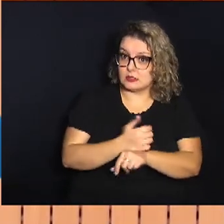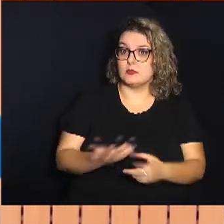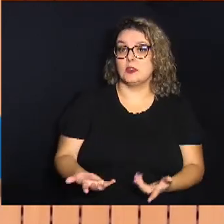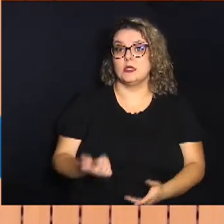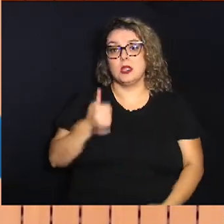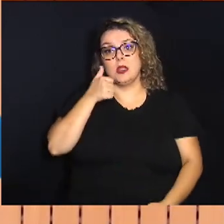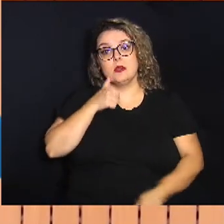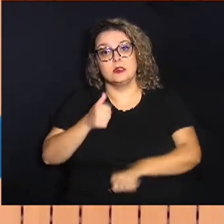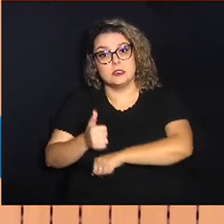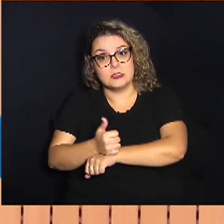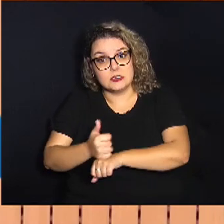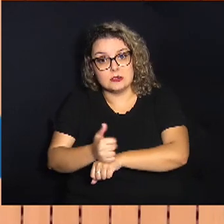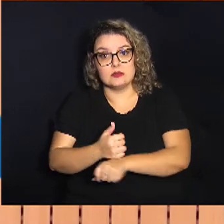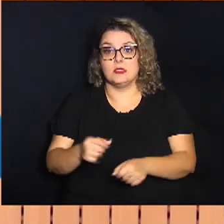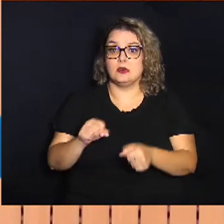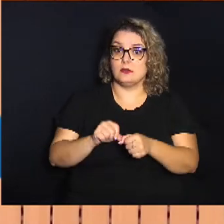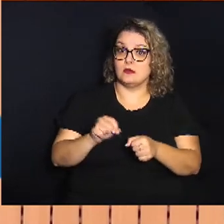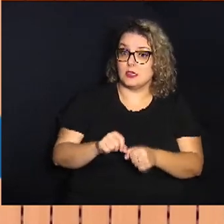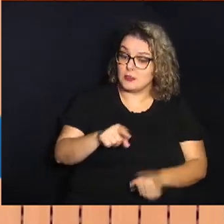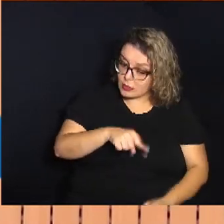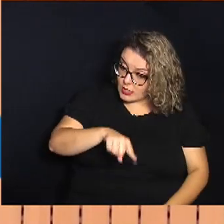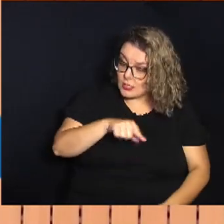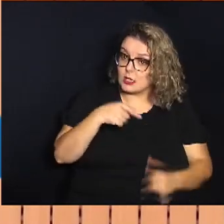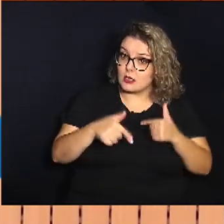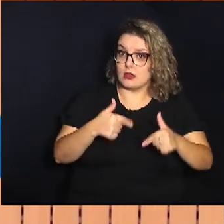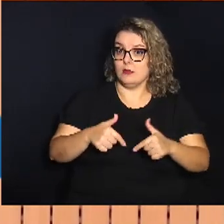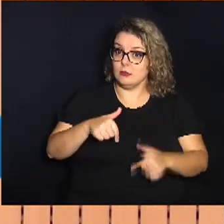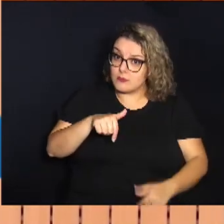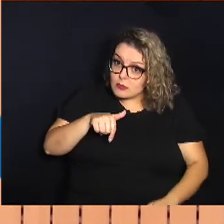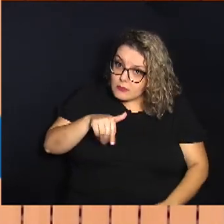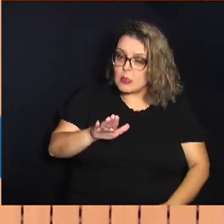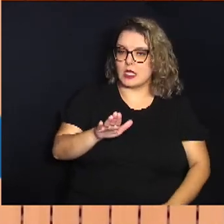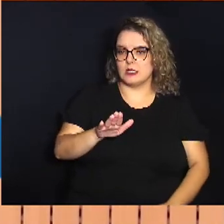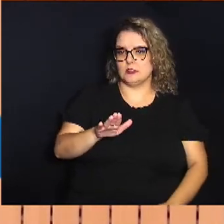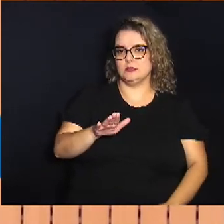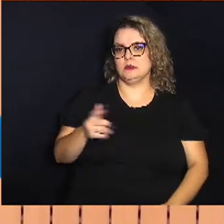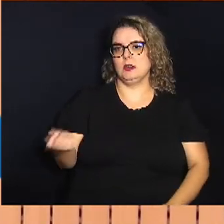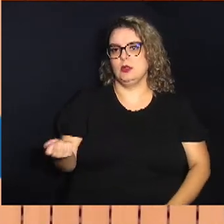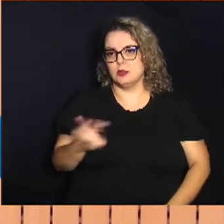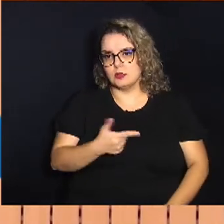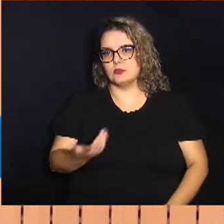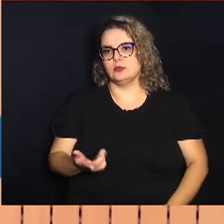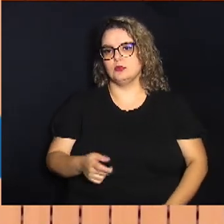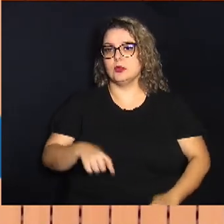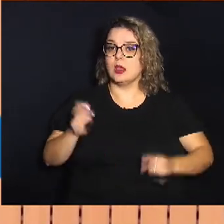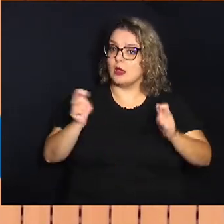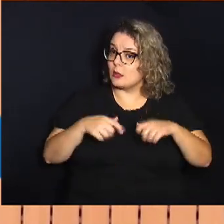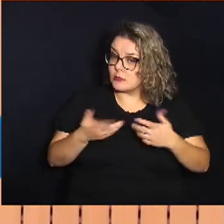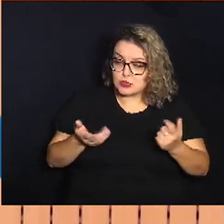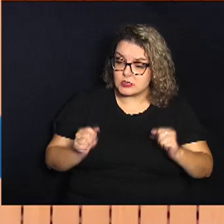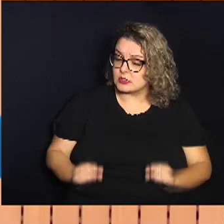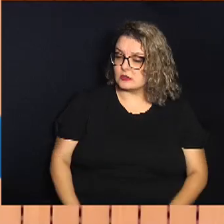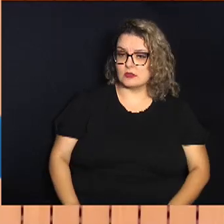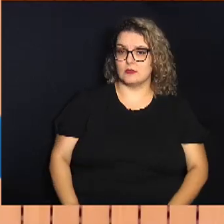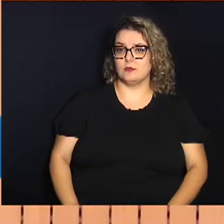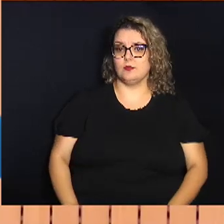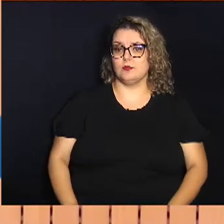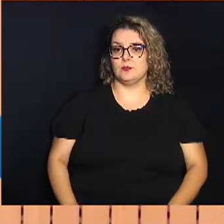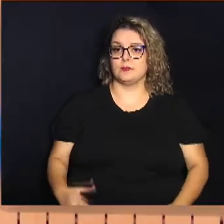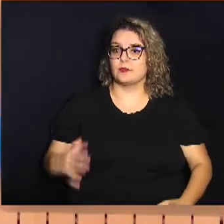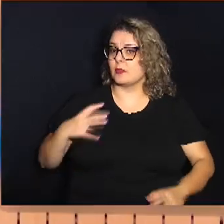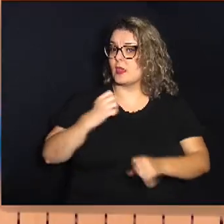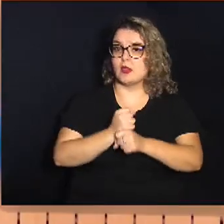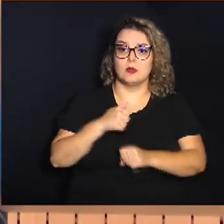profissionais e fazer com que eles trabalhem mais do que é possível, acumulem mais